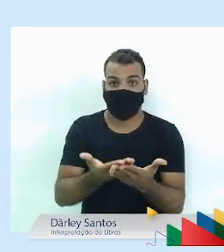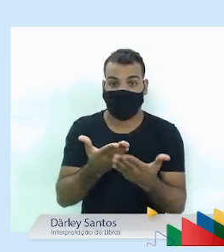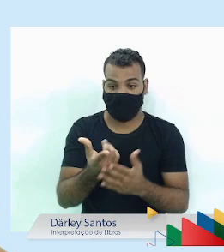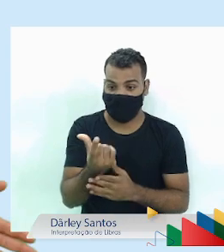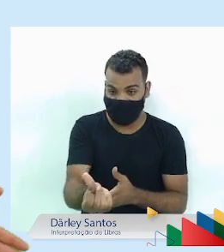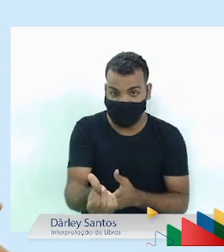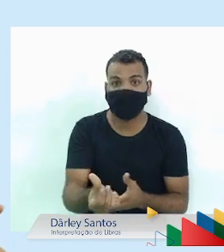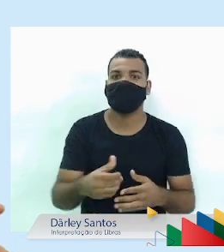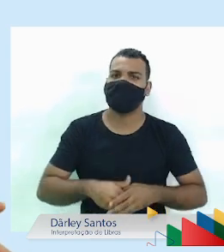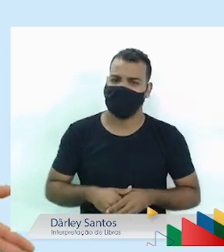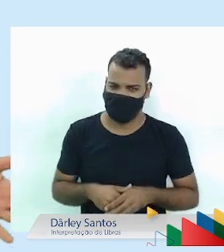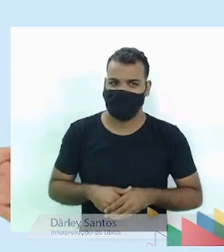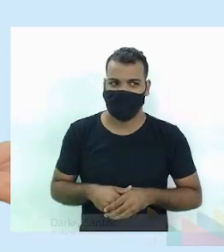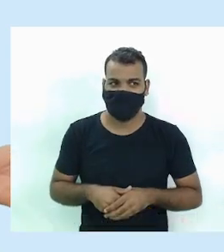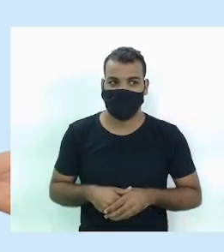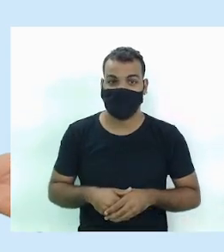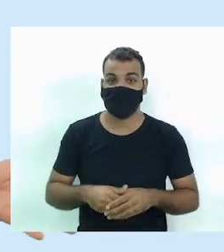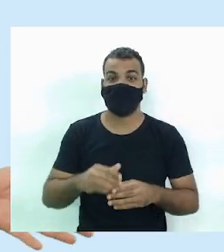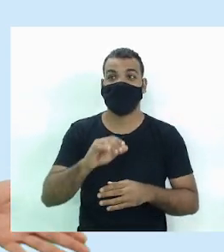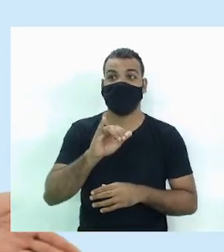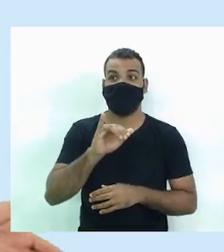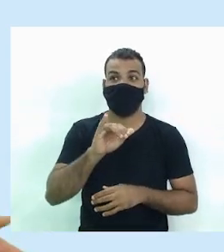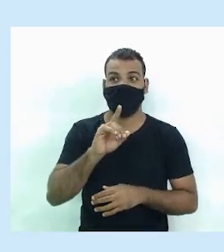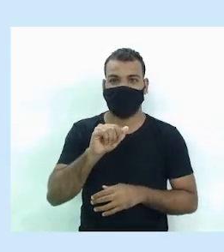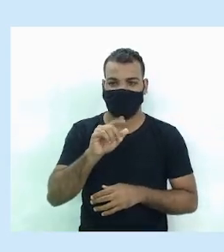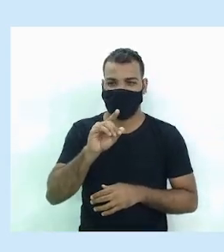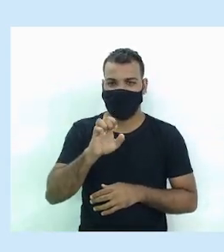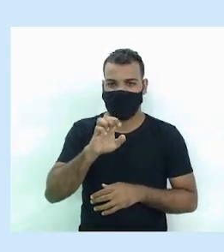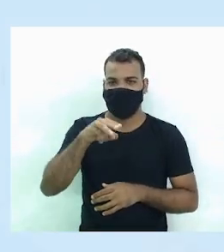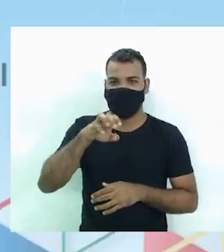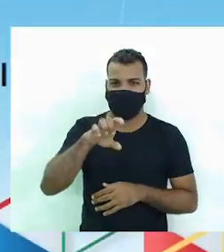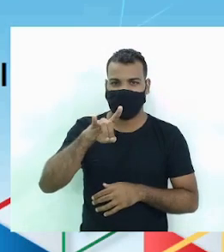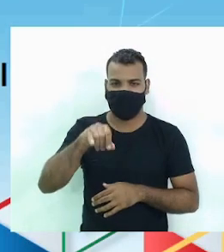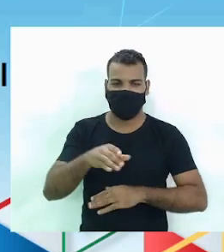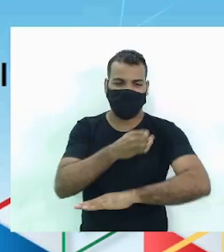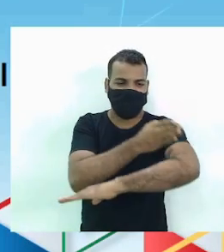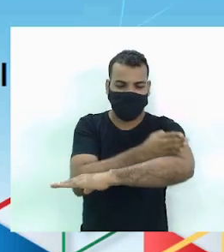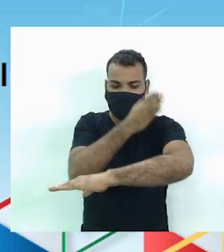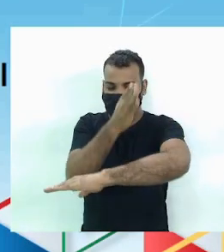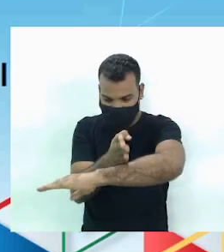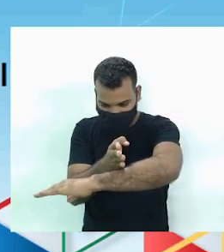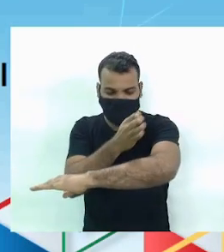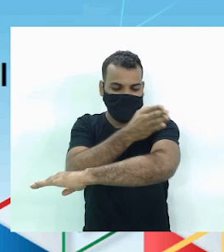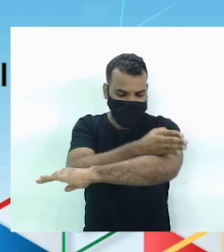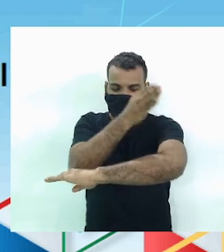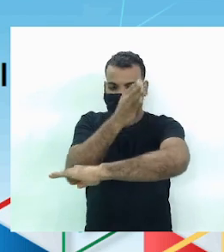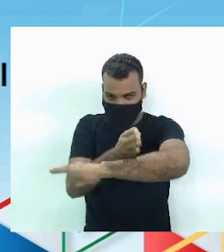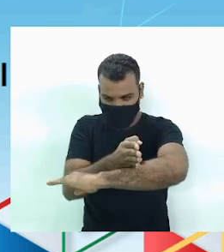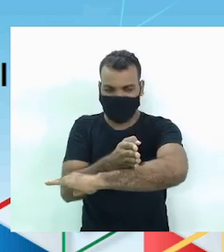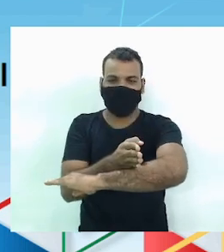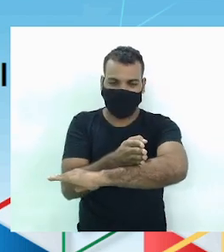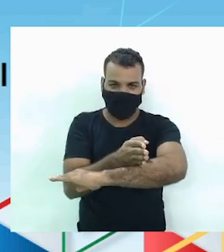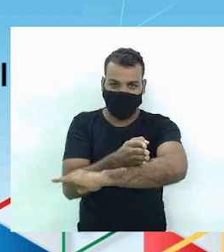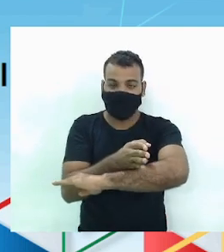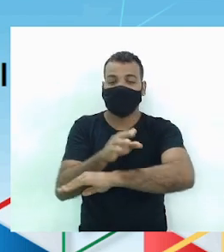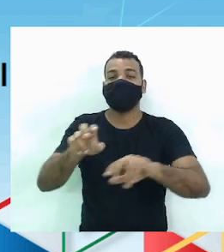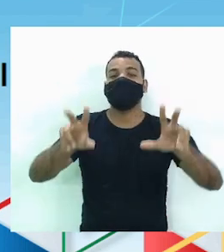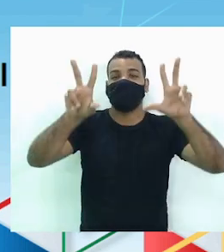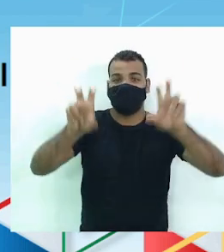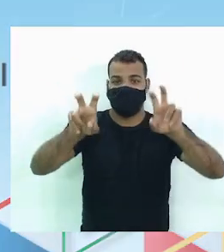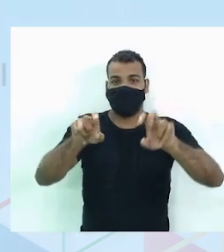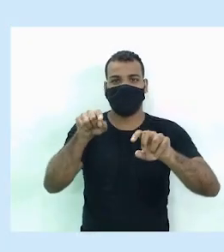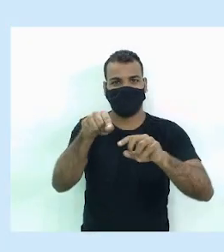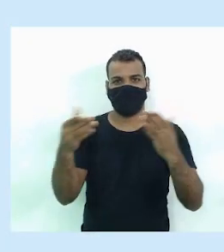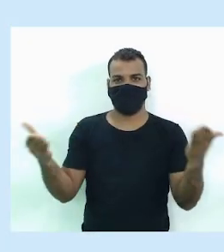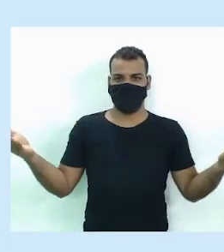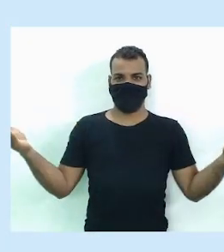16 de Idade Moderna, Idade Média. Calma, professor, está na Idade Média ainda, tá certo? Idade Média, assunto este que